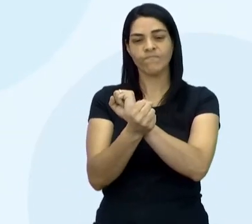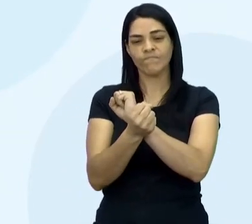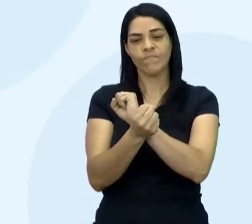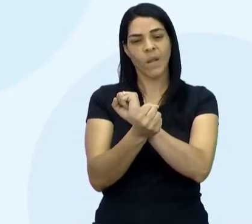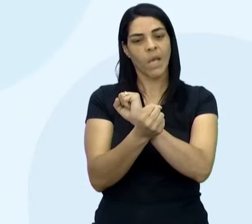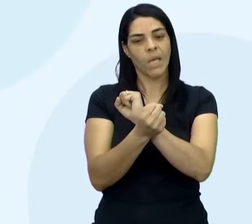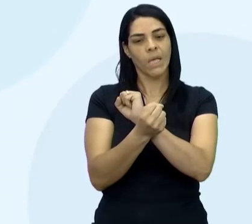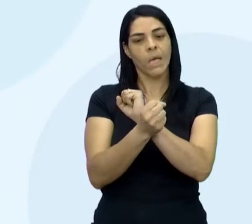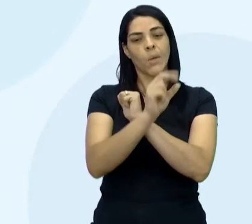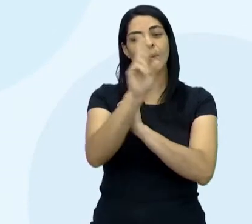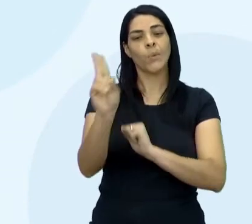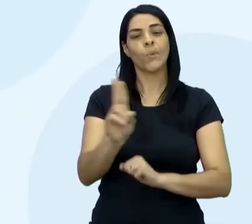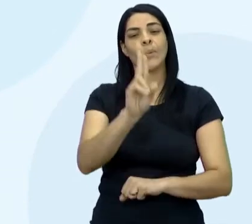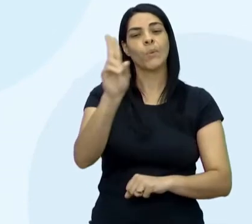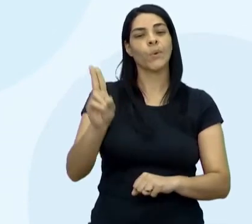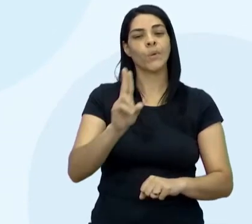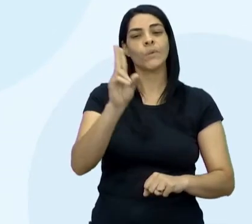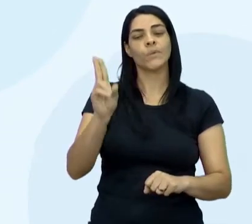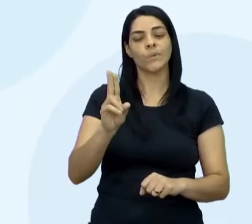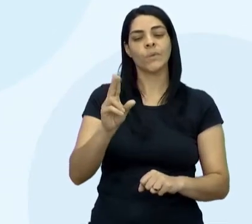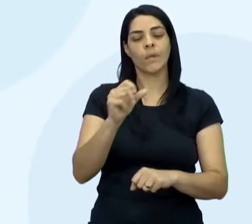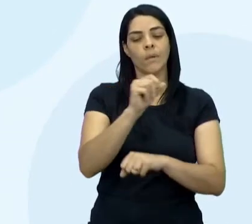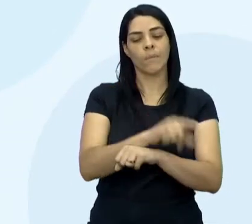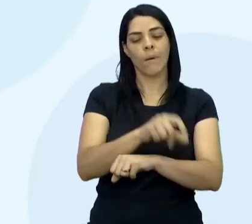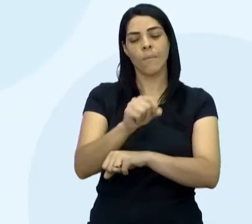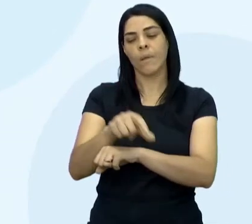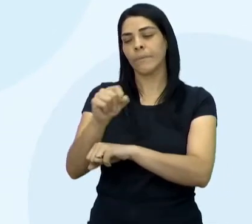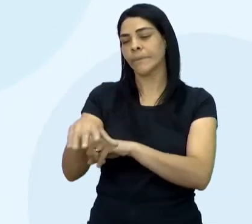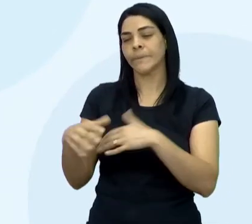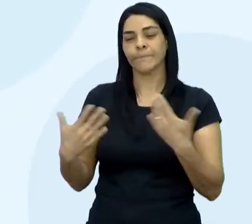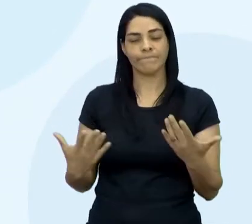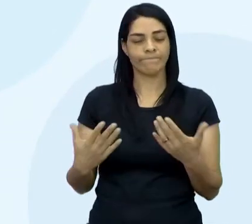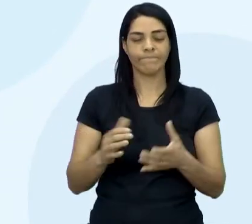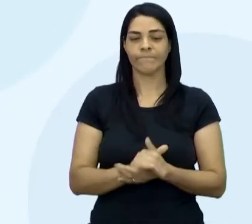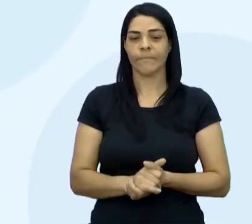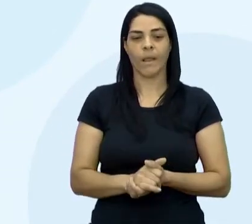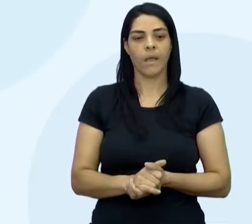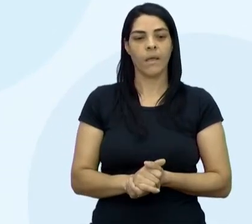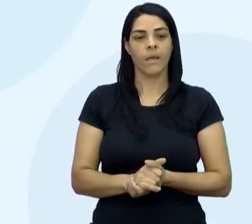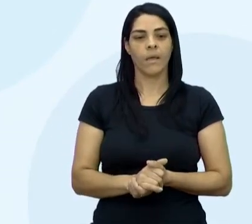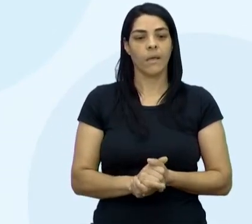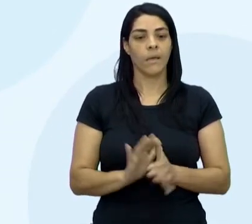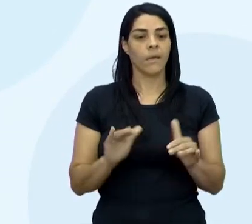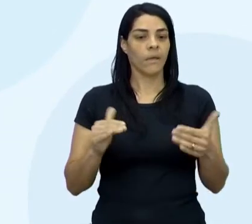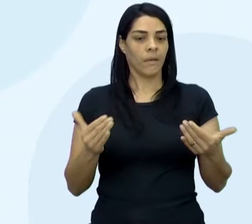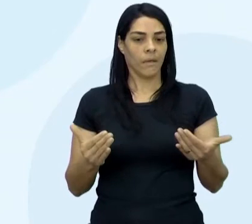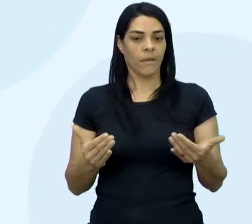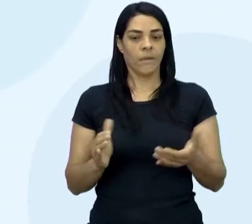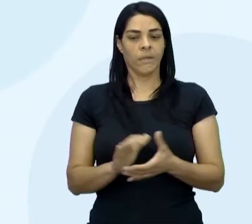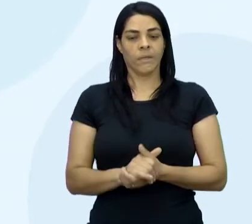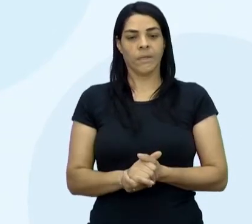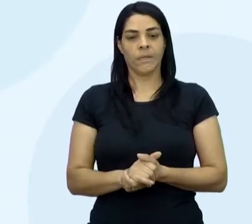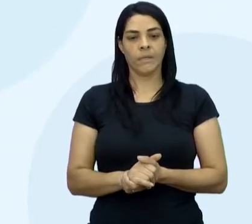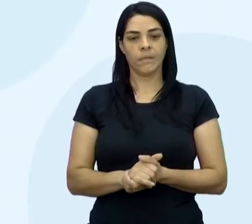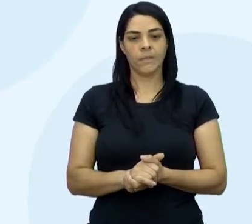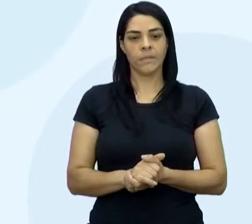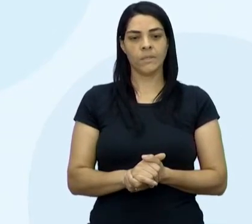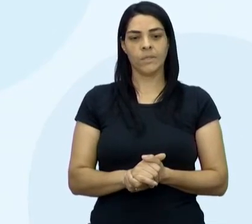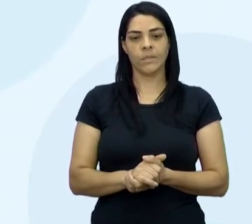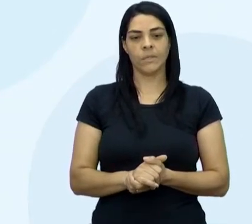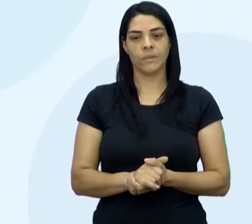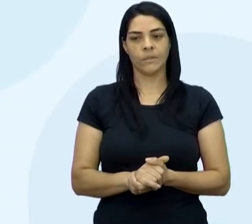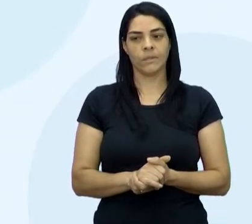E usando-os aí nas suas plantações e tal e foi extinto aí né a escravidão